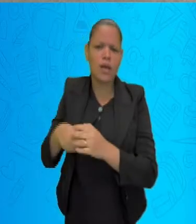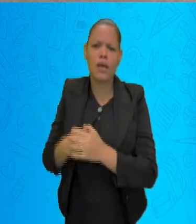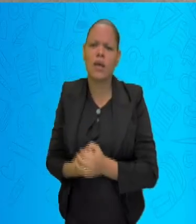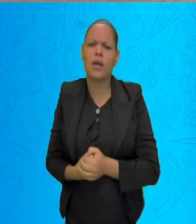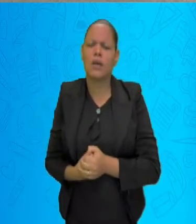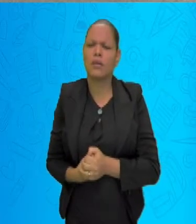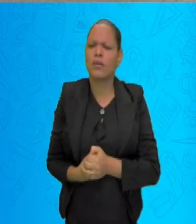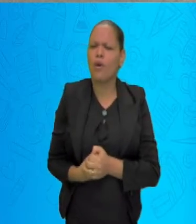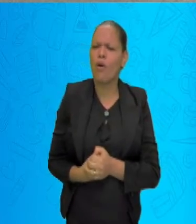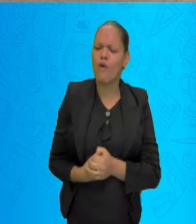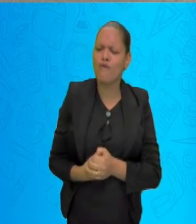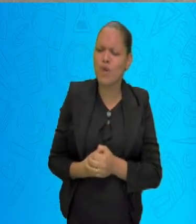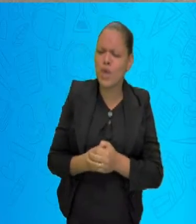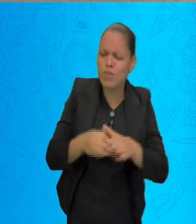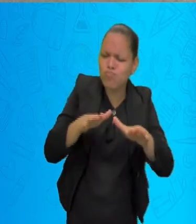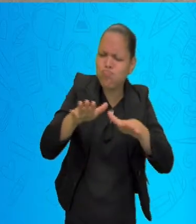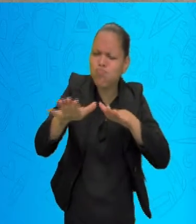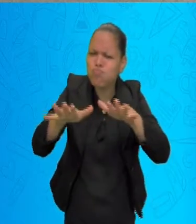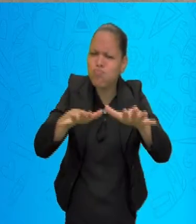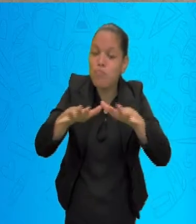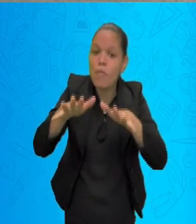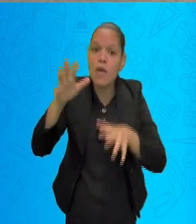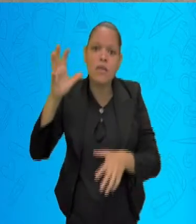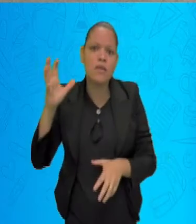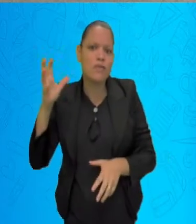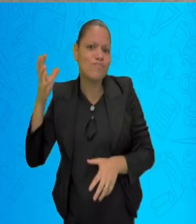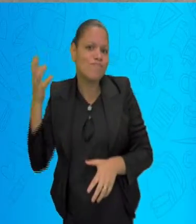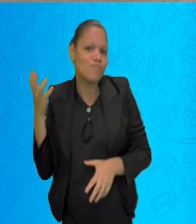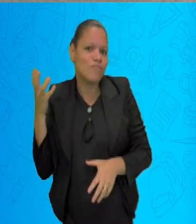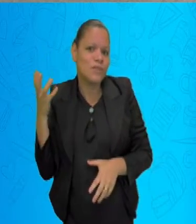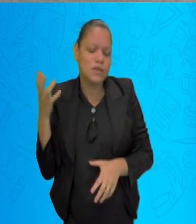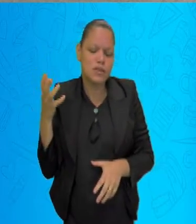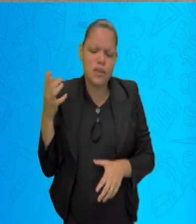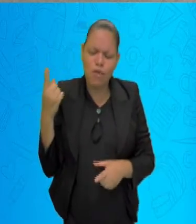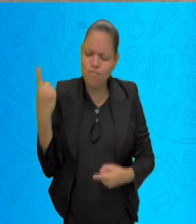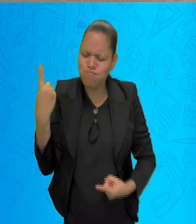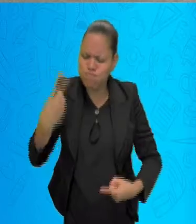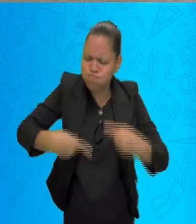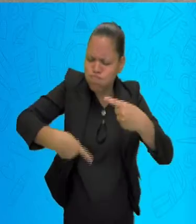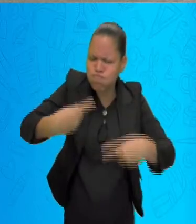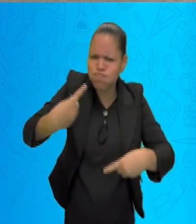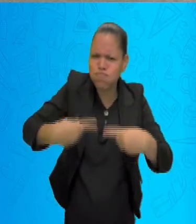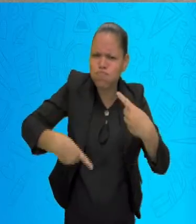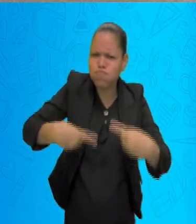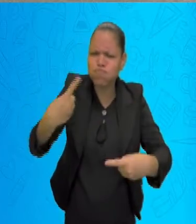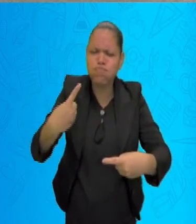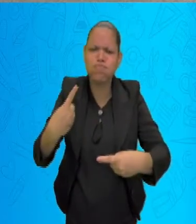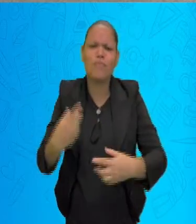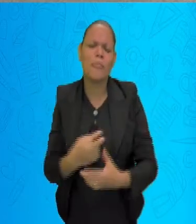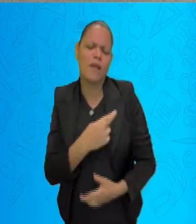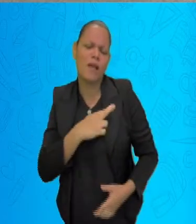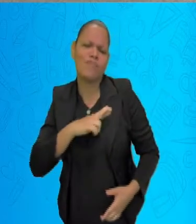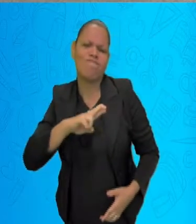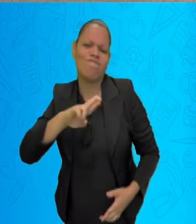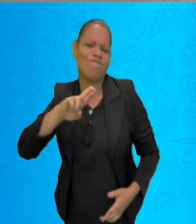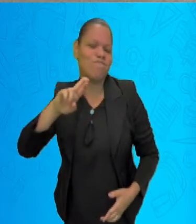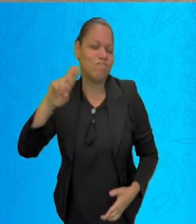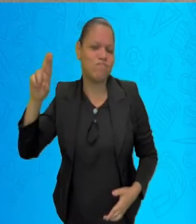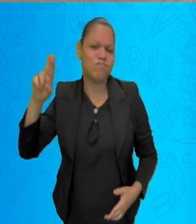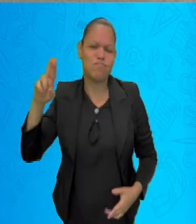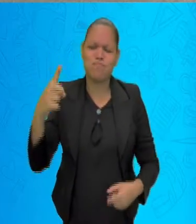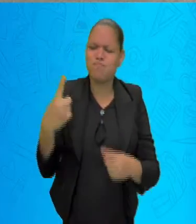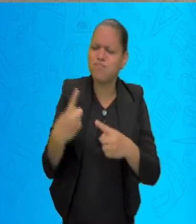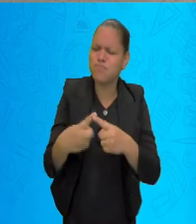colonizar, pois divergências políticas, religiosas haviam se tornado